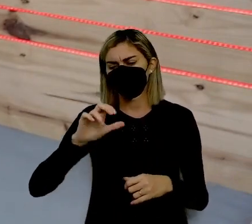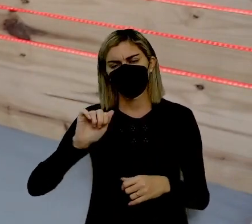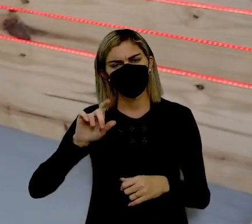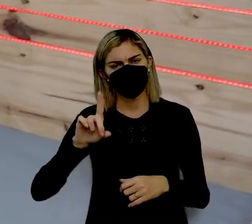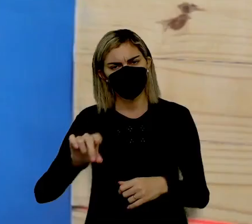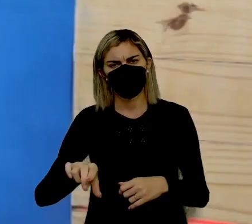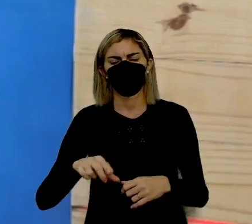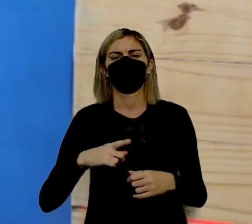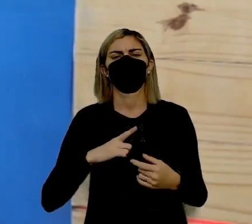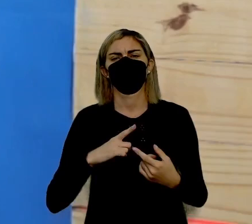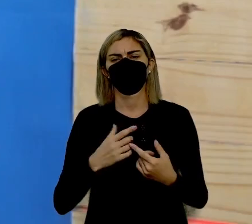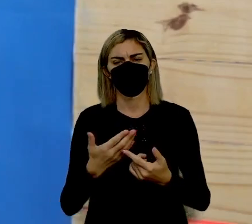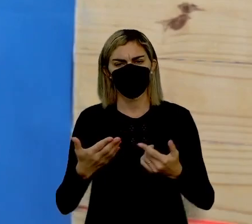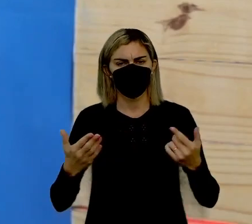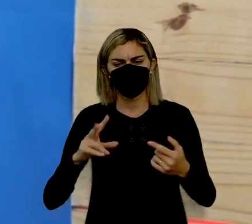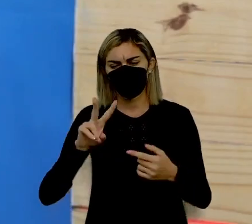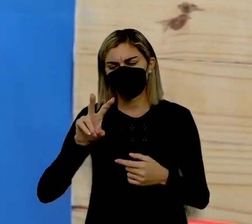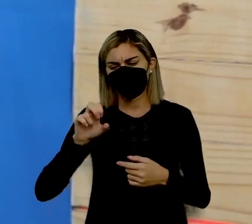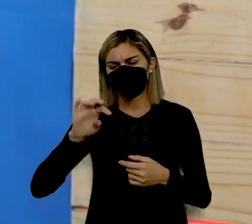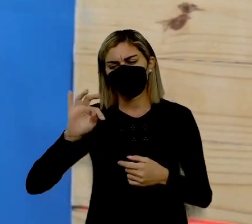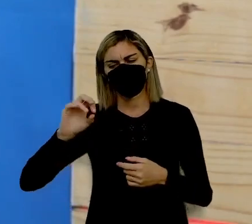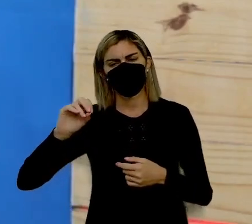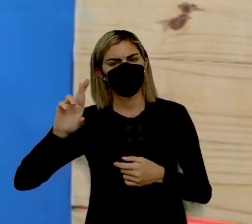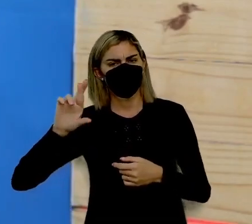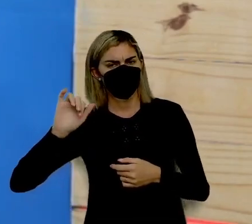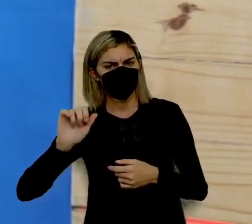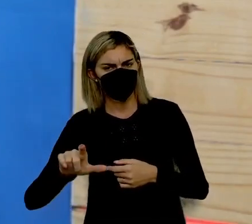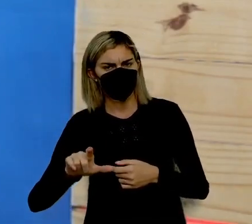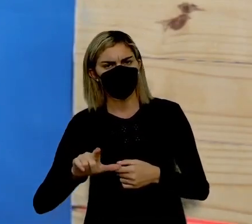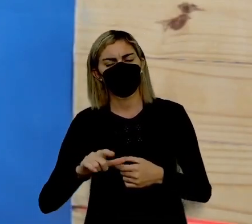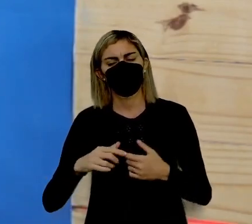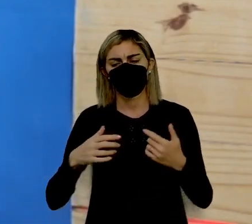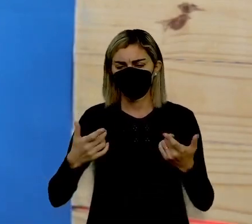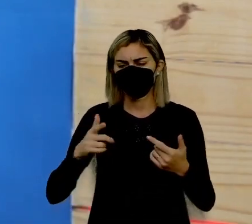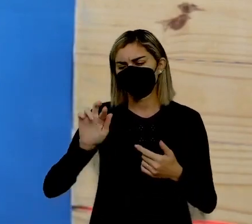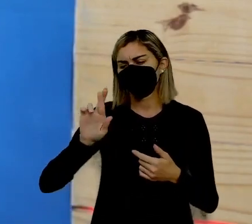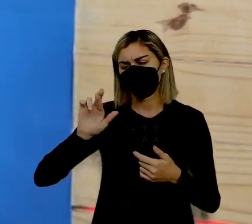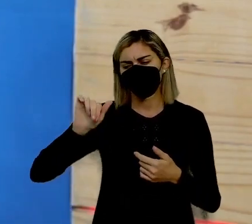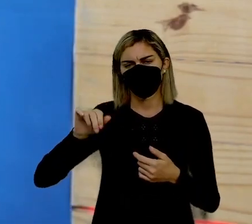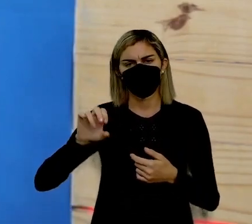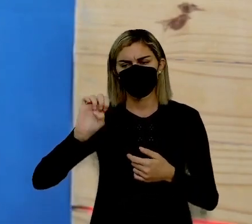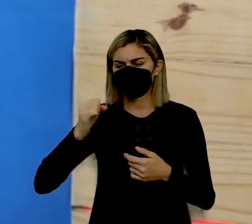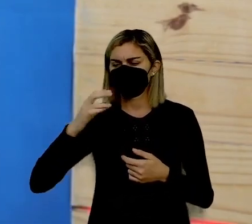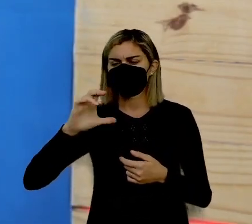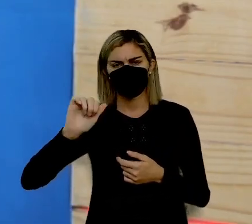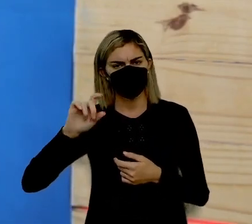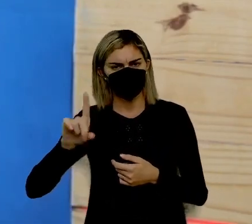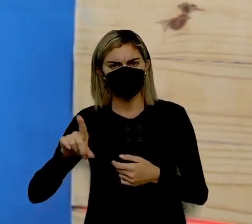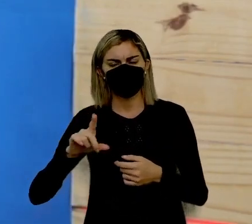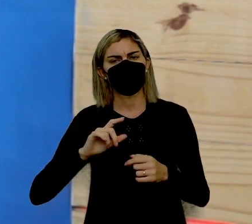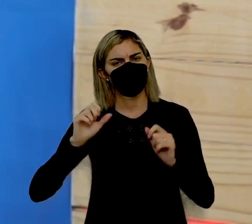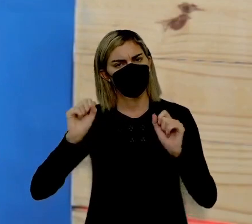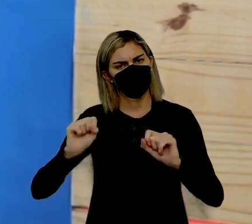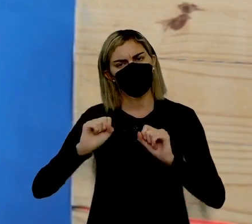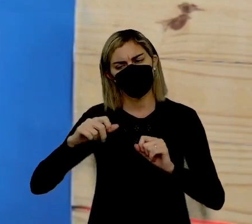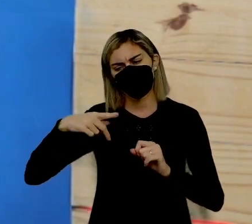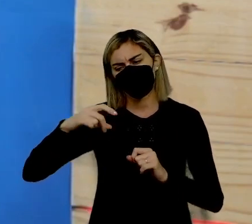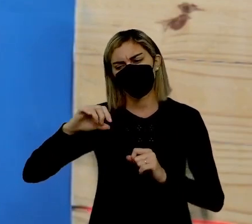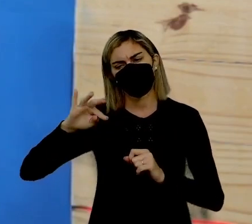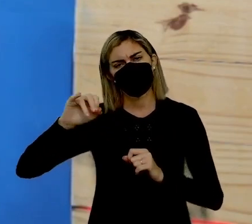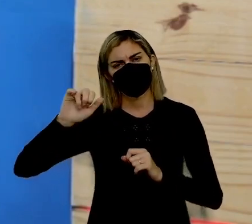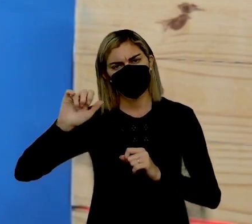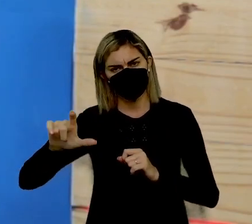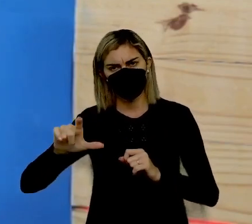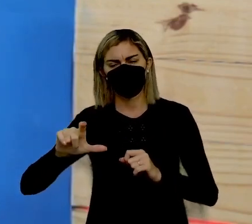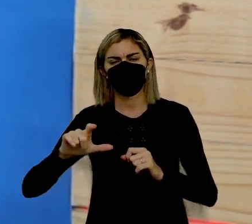e uma grandeza vetorial. A grandeza escalar é o potencial. Uma